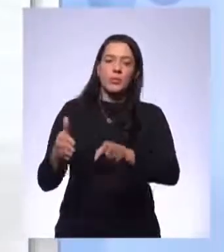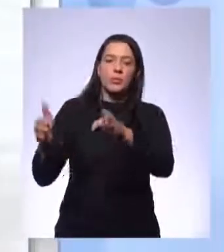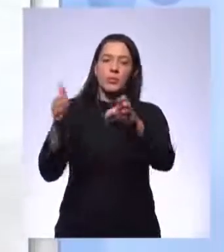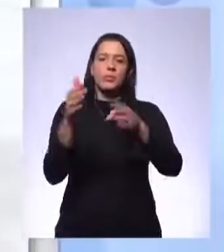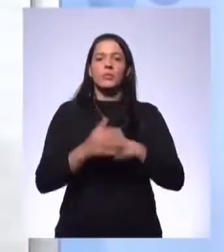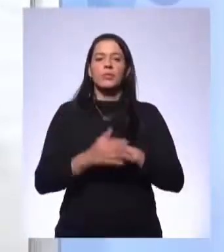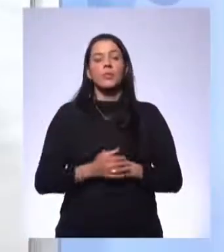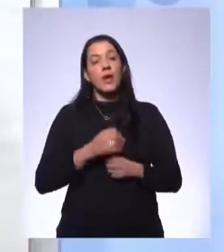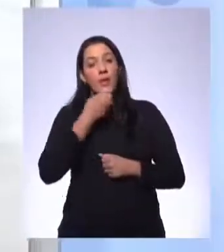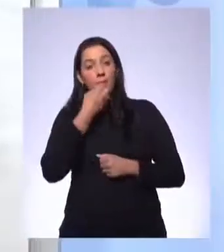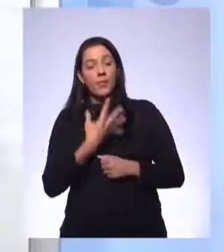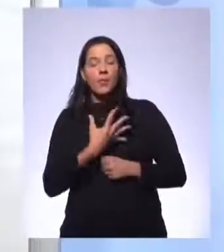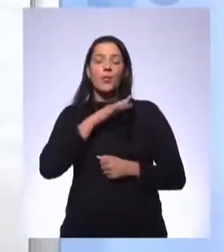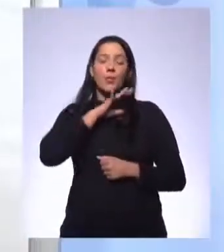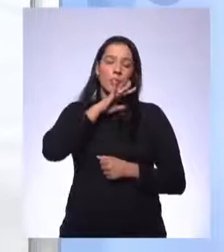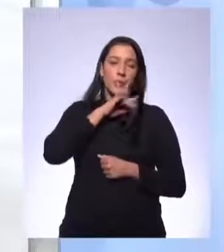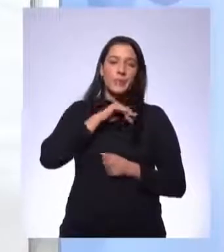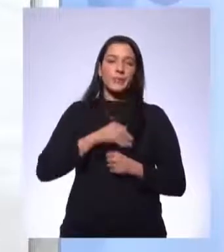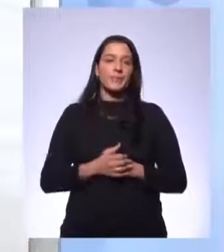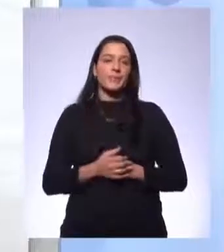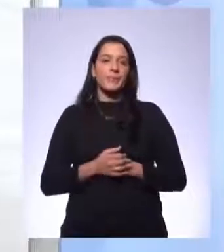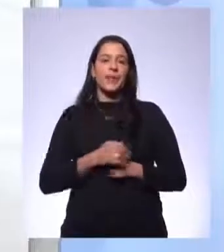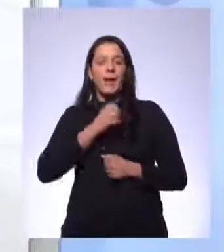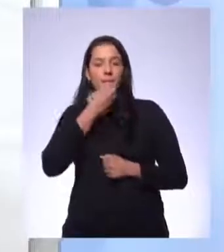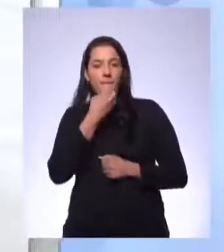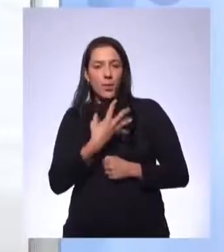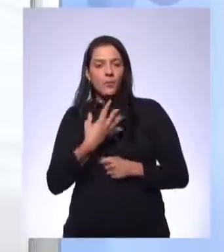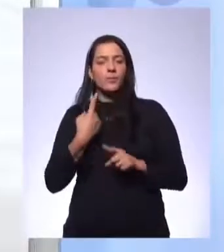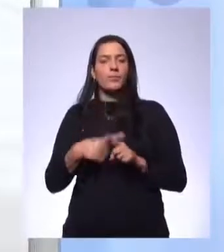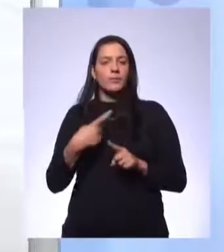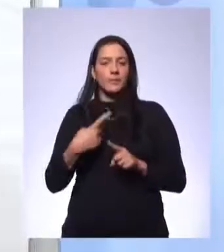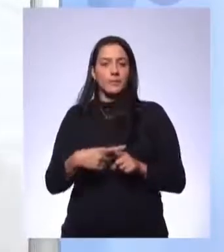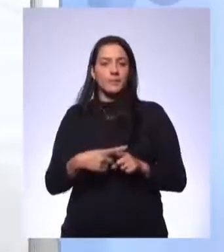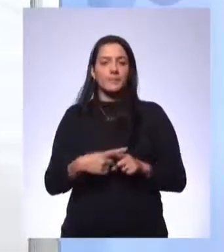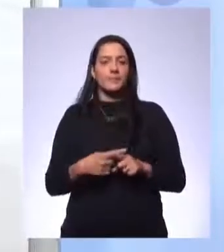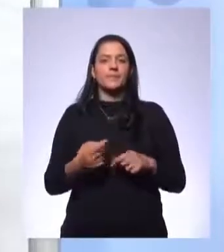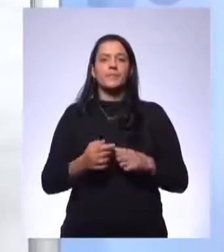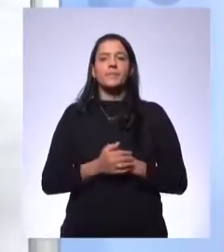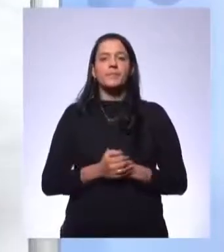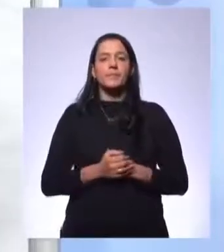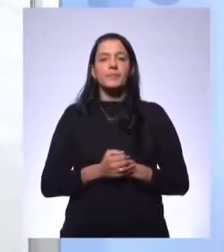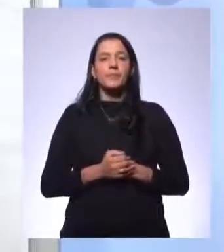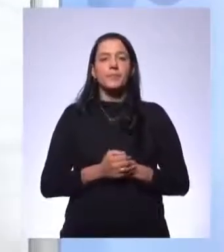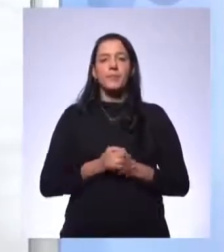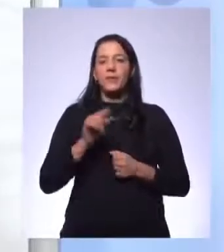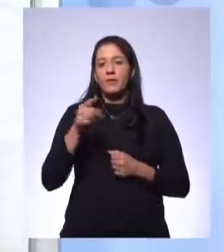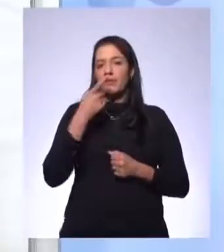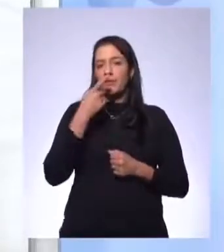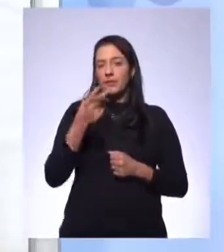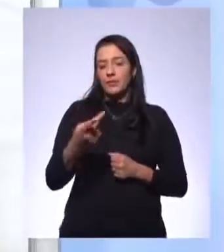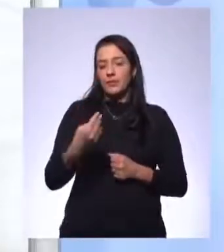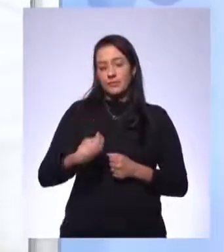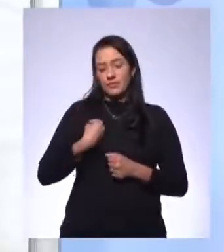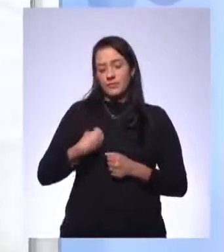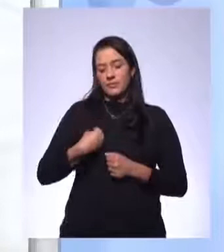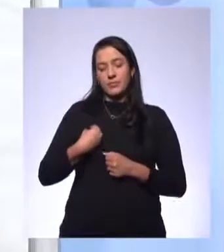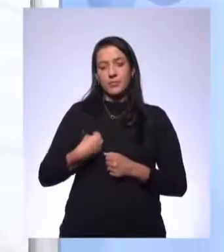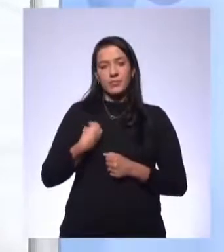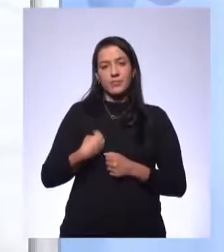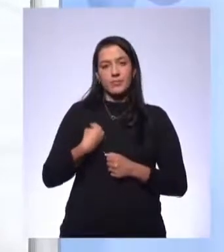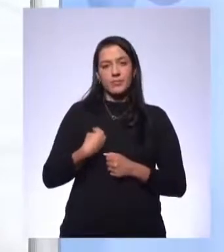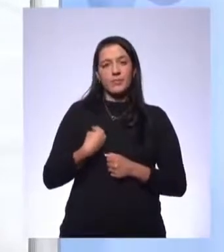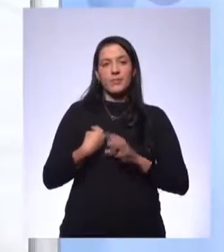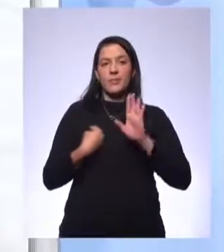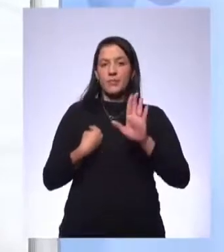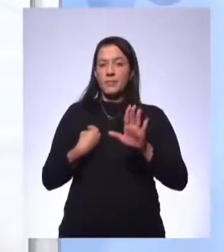bom ou ruim. É bom porque vocês colocaram que é importante para a vida, é bom porque é importante para a vida. Só